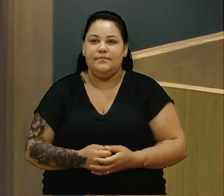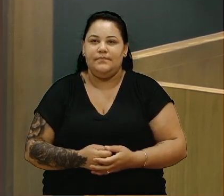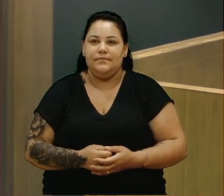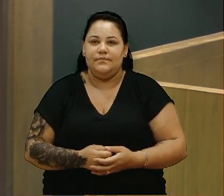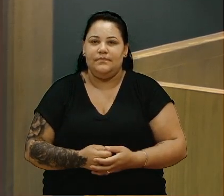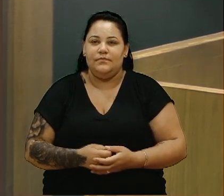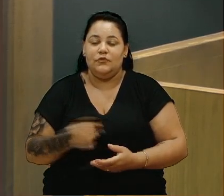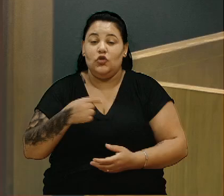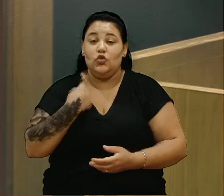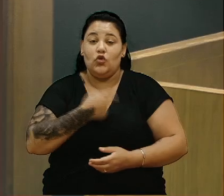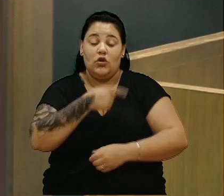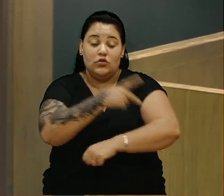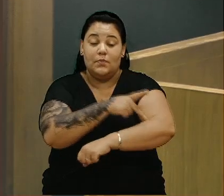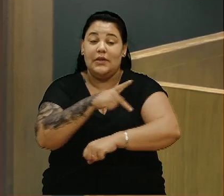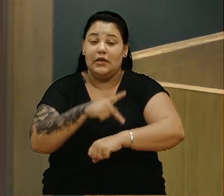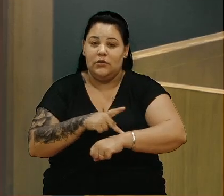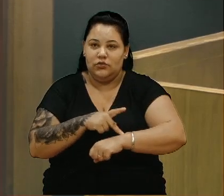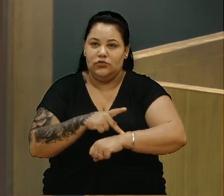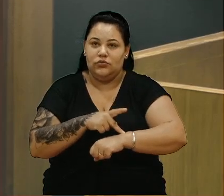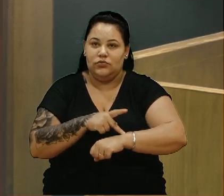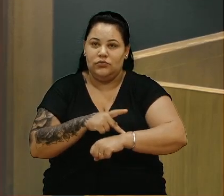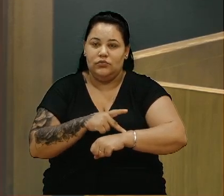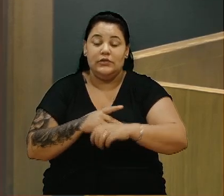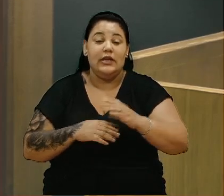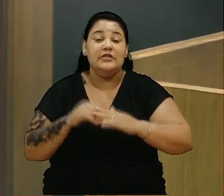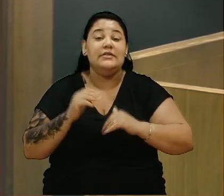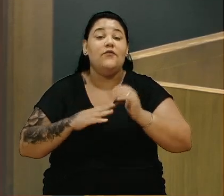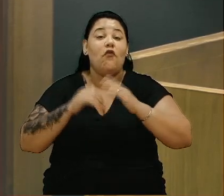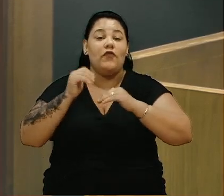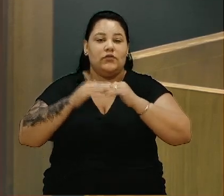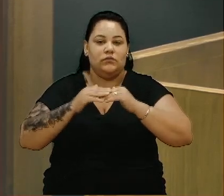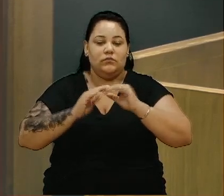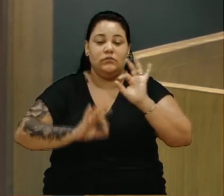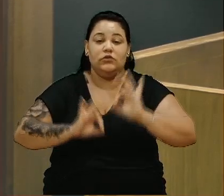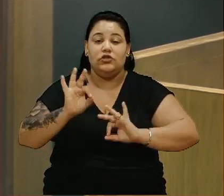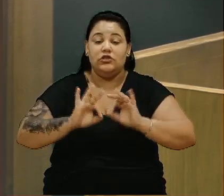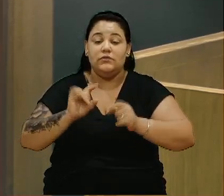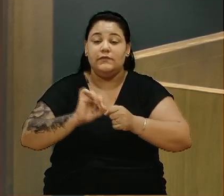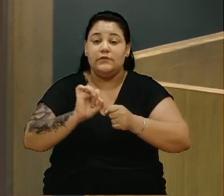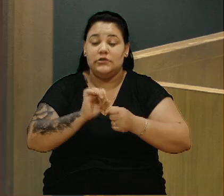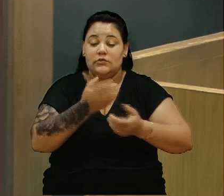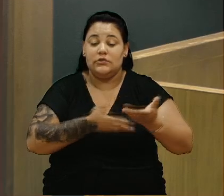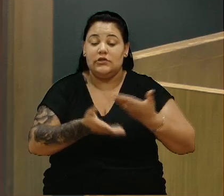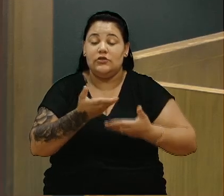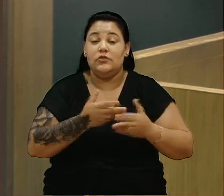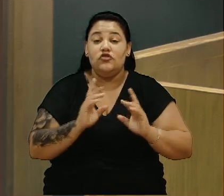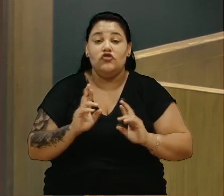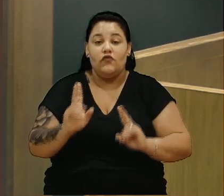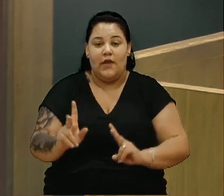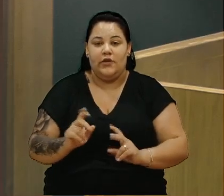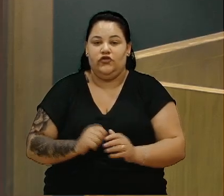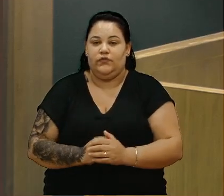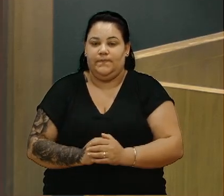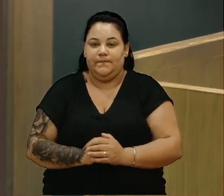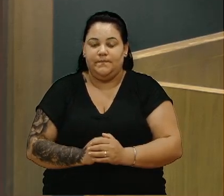nosso pedagógico está desenvolvendo um projeto de um atendimento